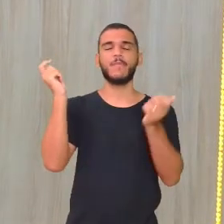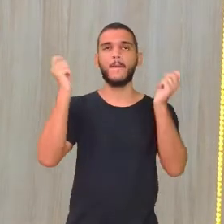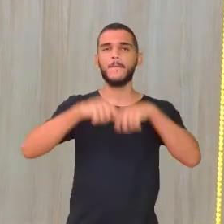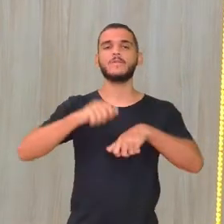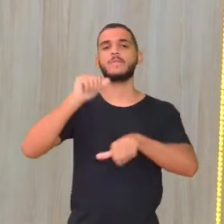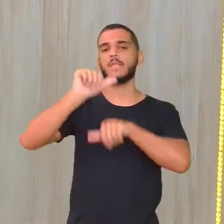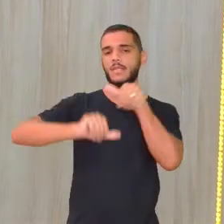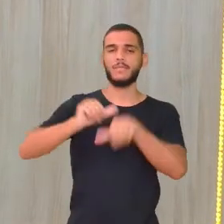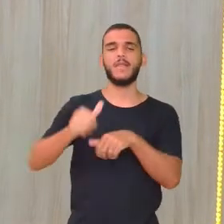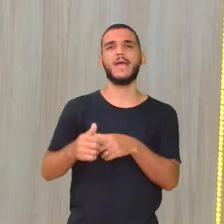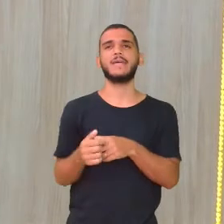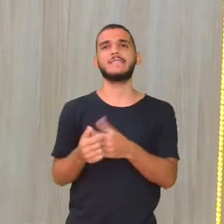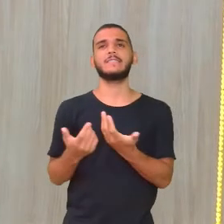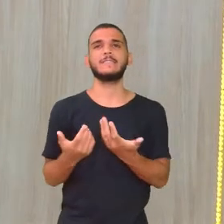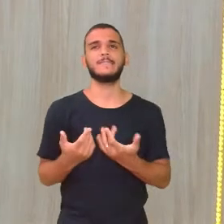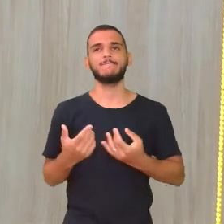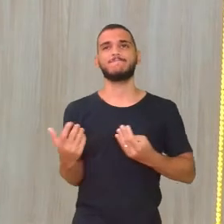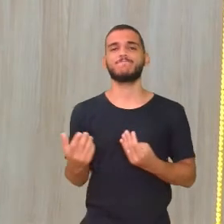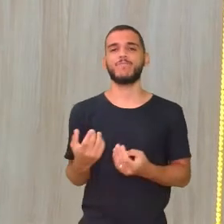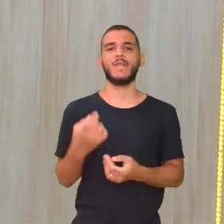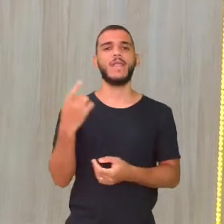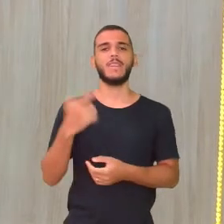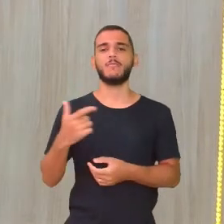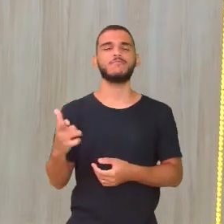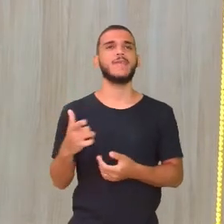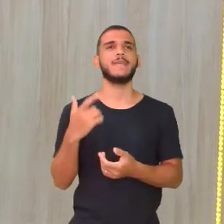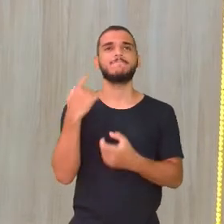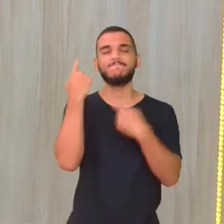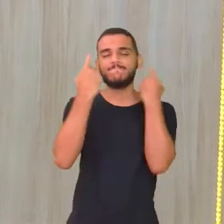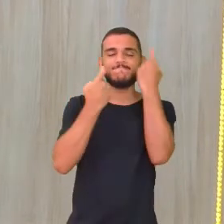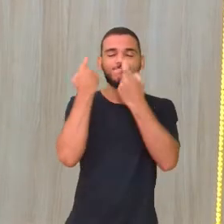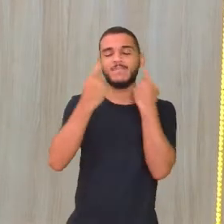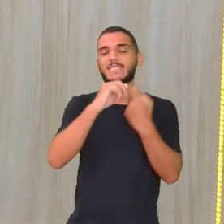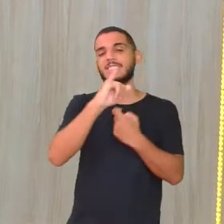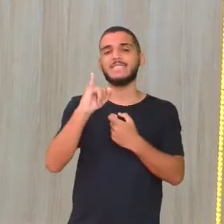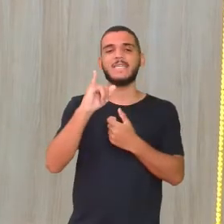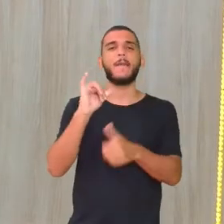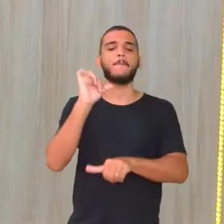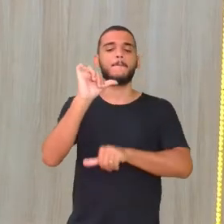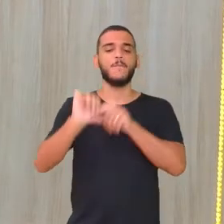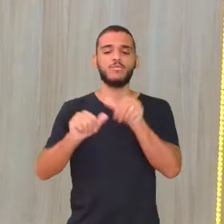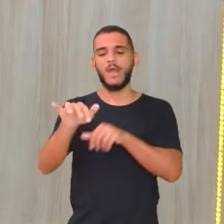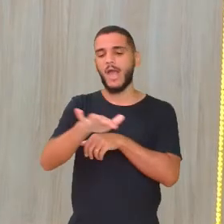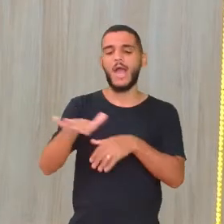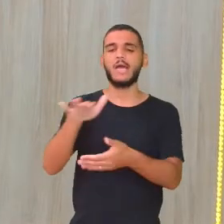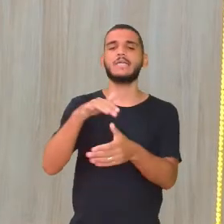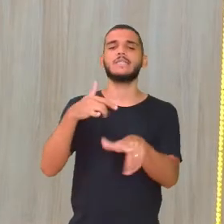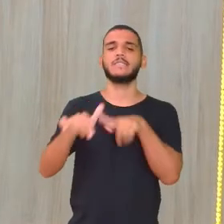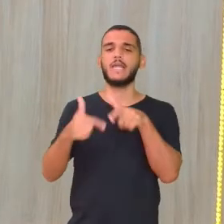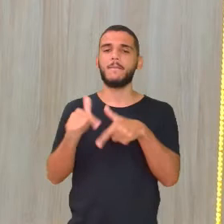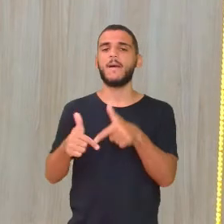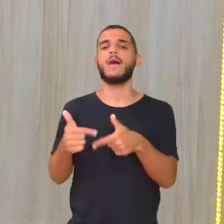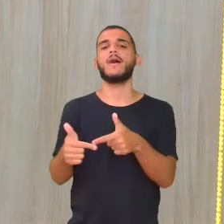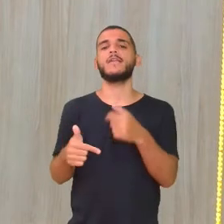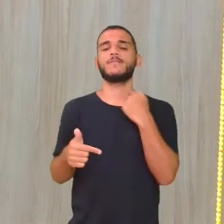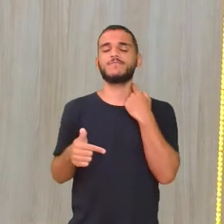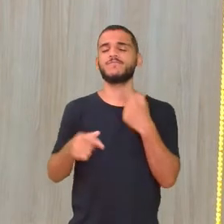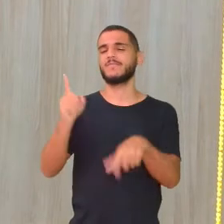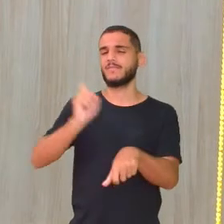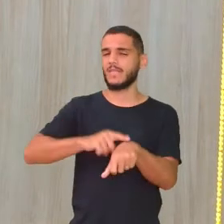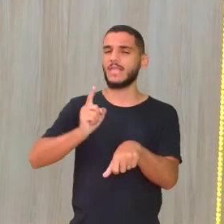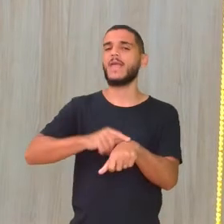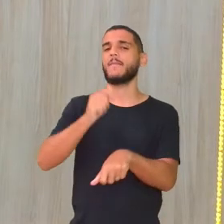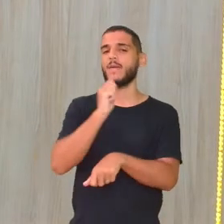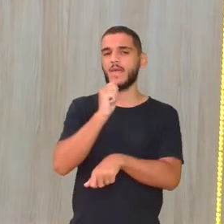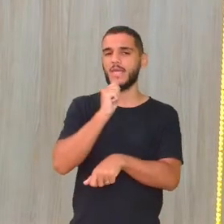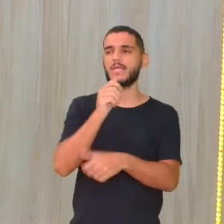aperreie se um dia você quiser mudar a sua área. Se você quiser mudar de profissão o tempo todinho, tem tempo ainda para decidir.